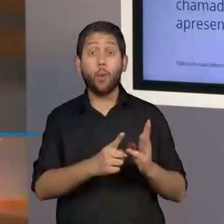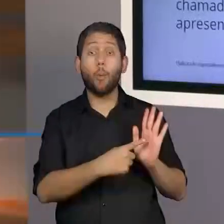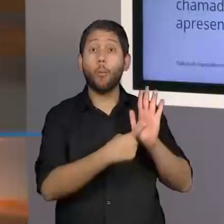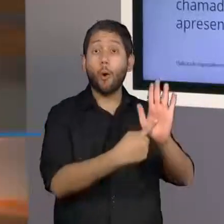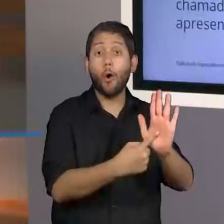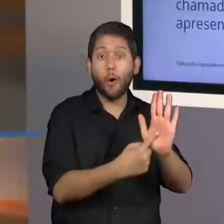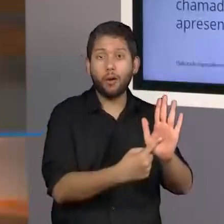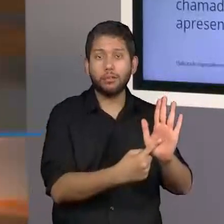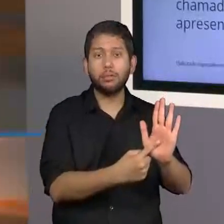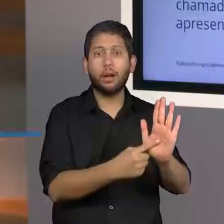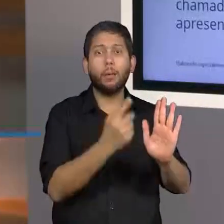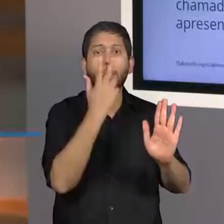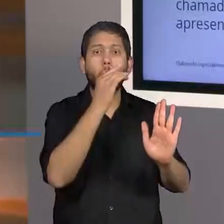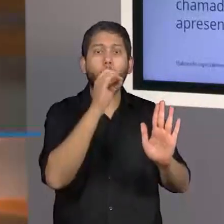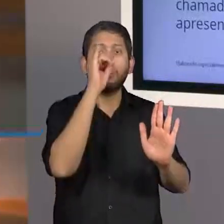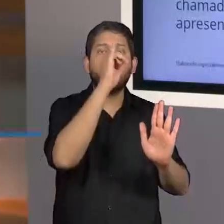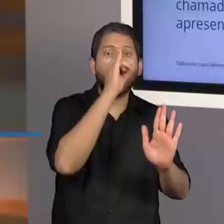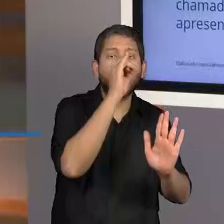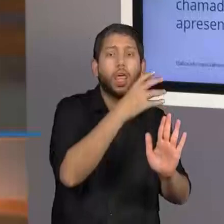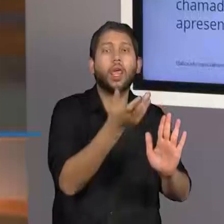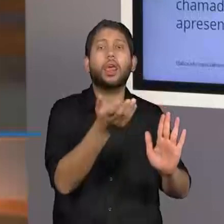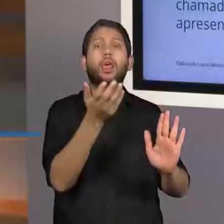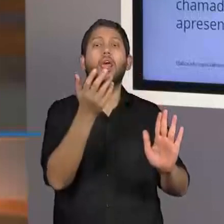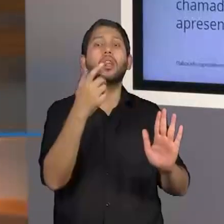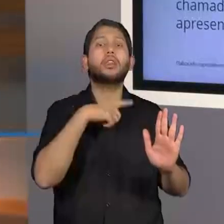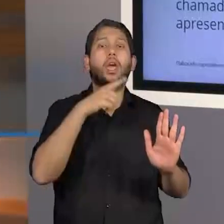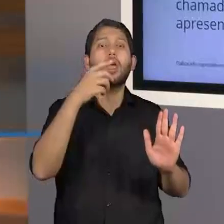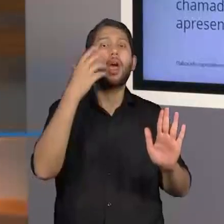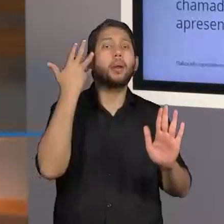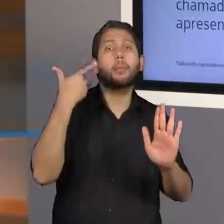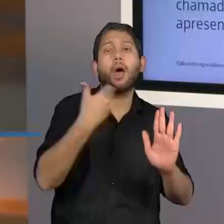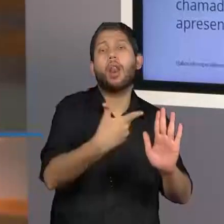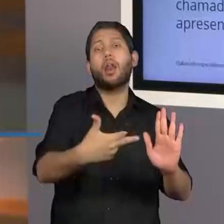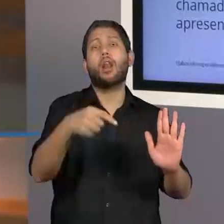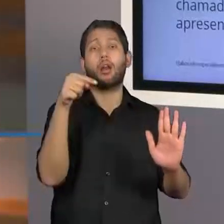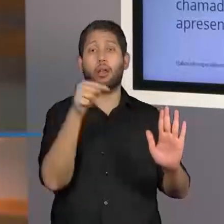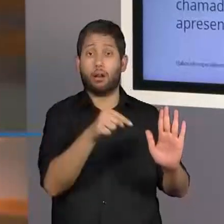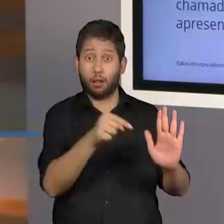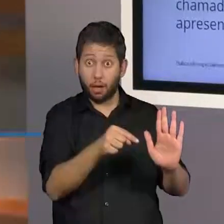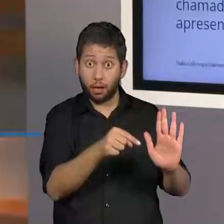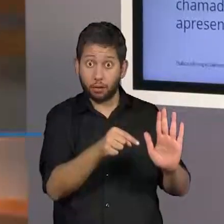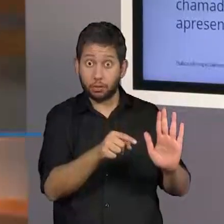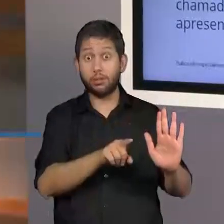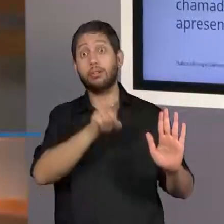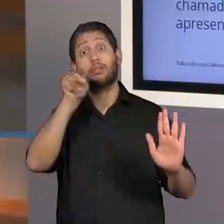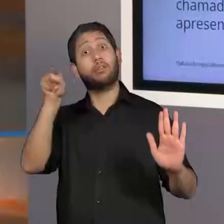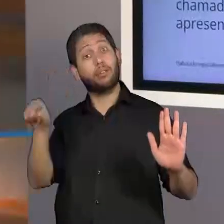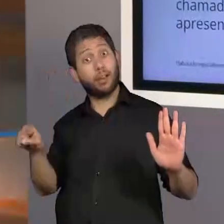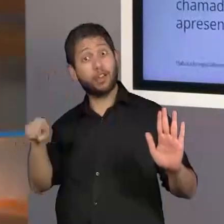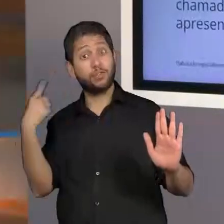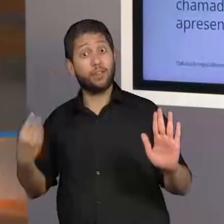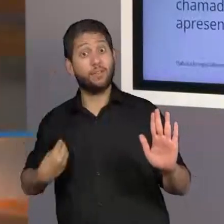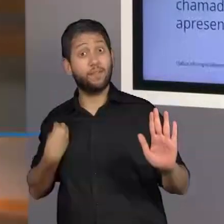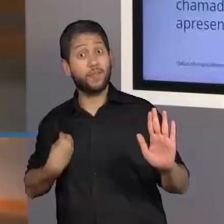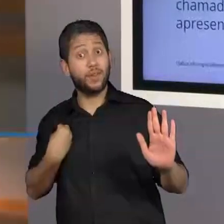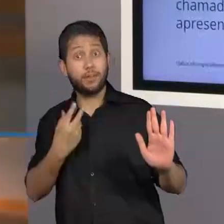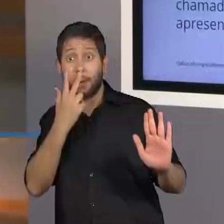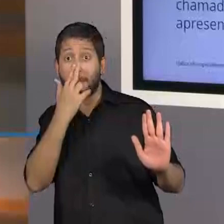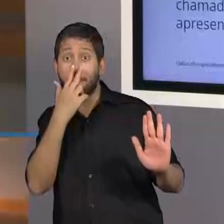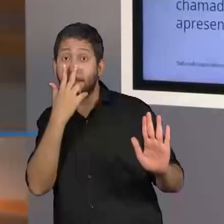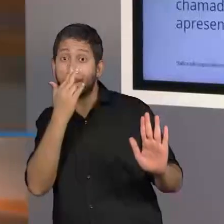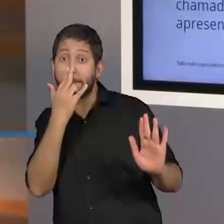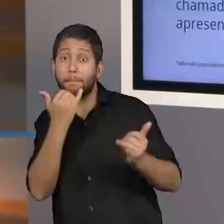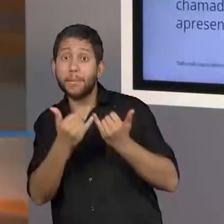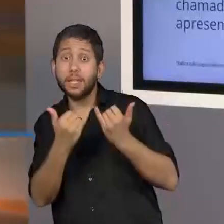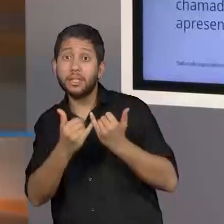comparação entre a história e o cotidiano humano. E ela tem um caráter educativo, ou seja, ela sempre